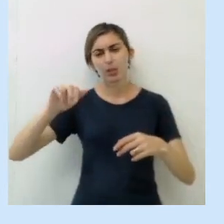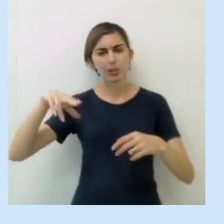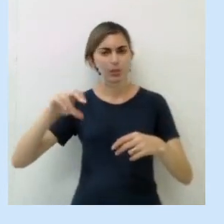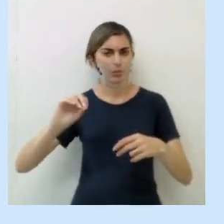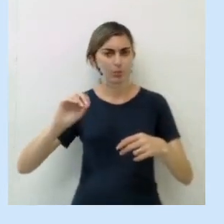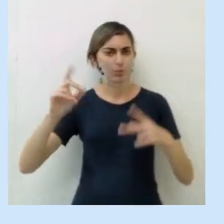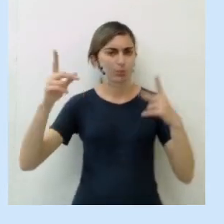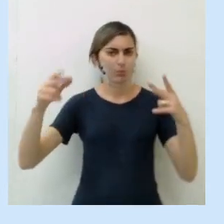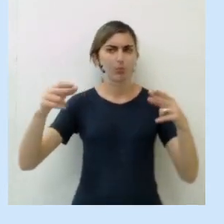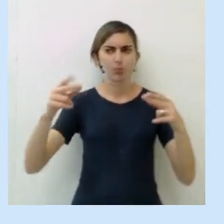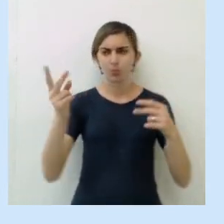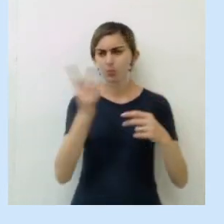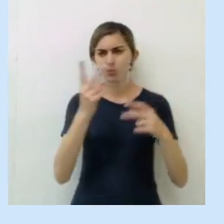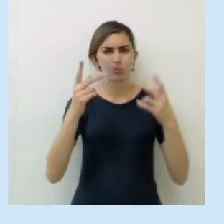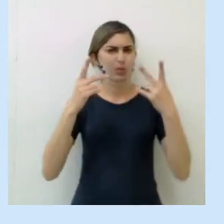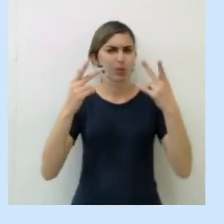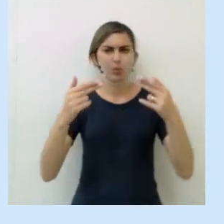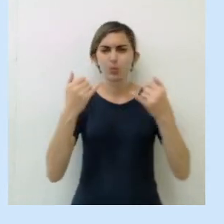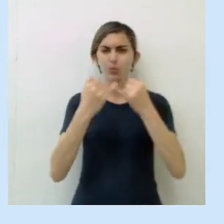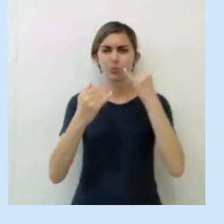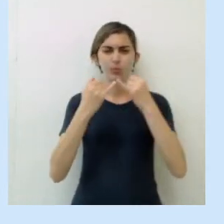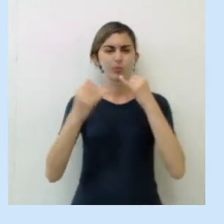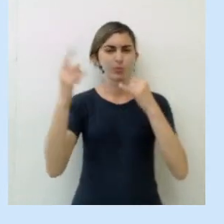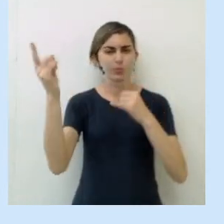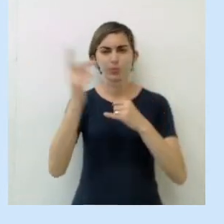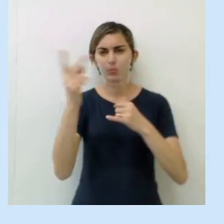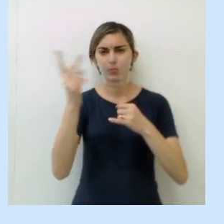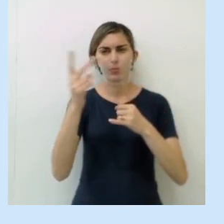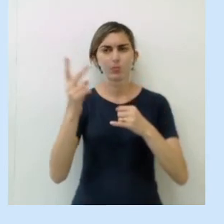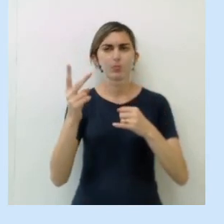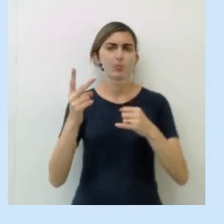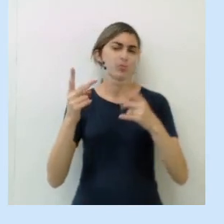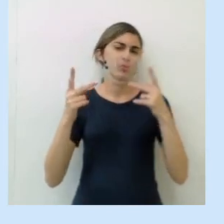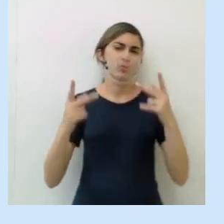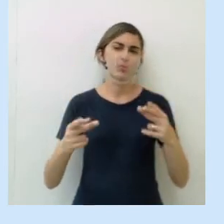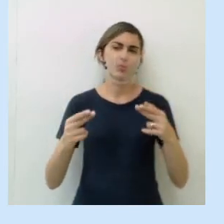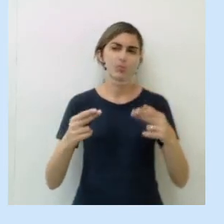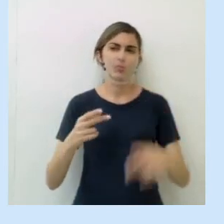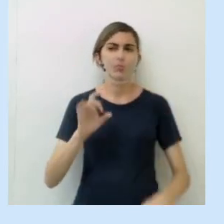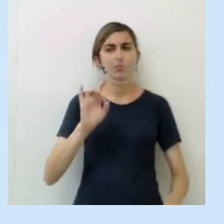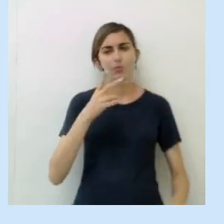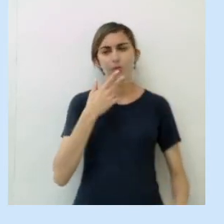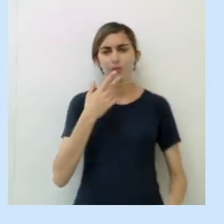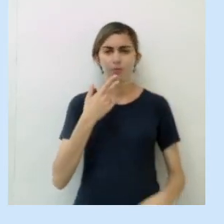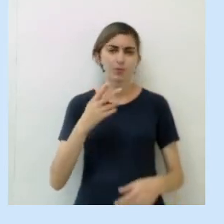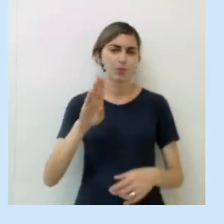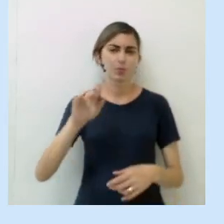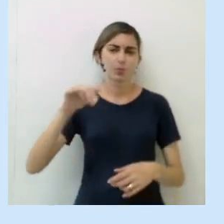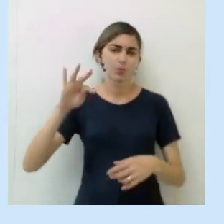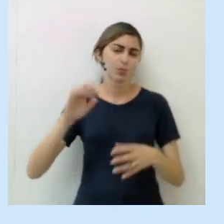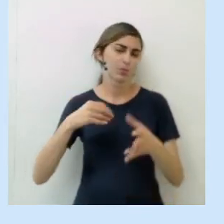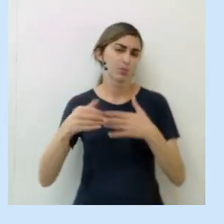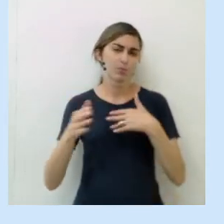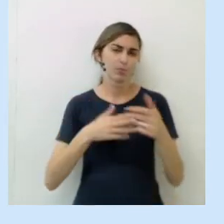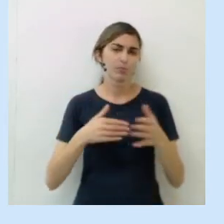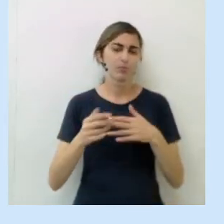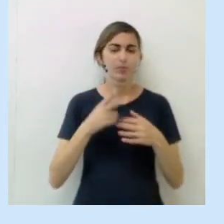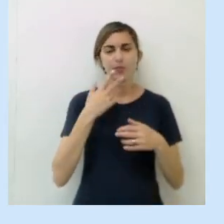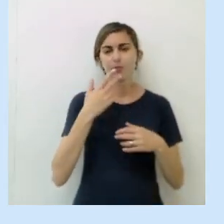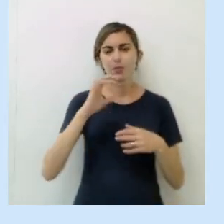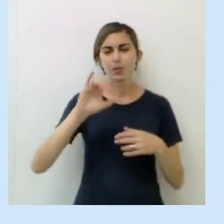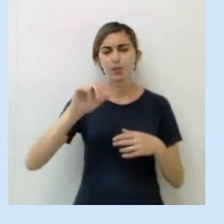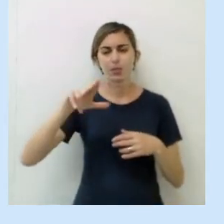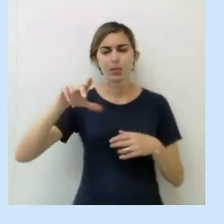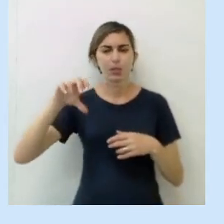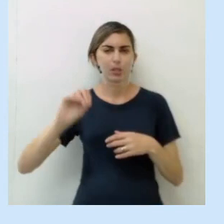que o buteno e o ciclobutano são isômeros. Mas aí eu não estou falando só de um ciclobutano qualquer. Estou falando de um